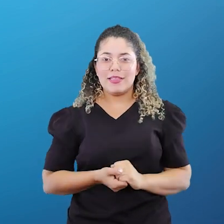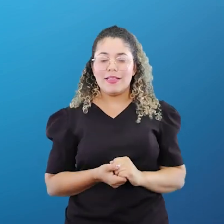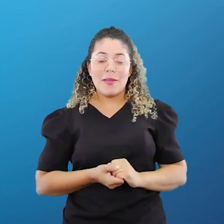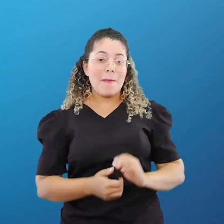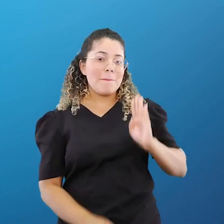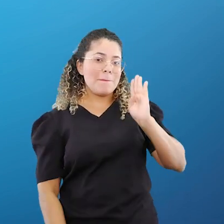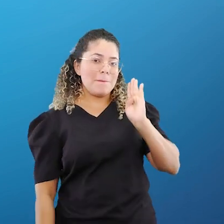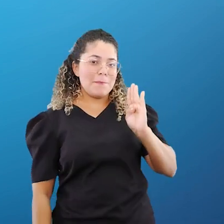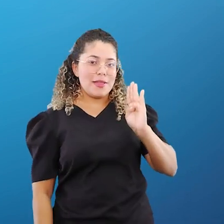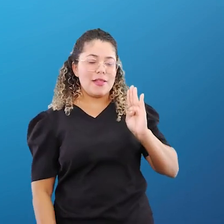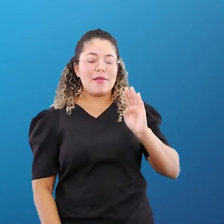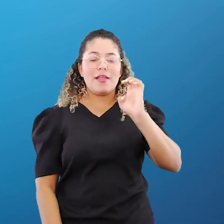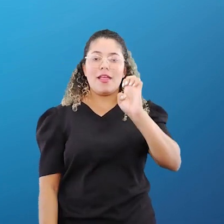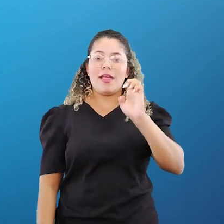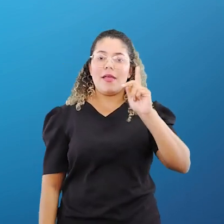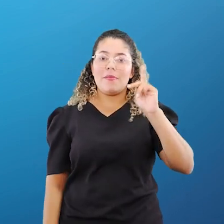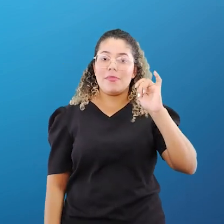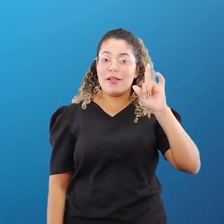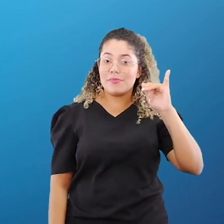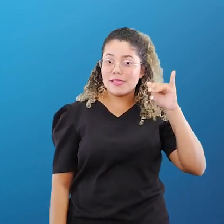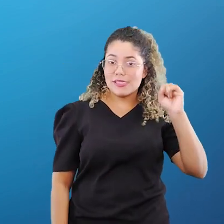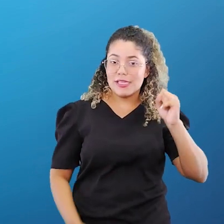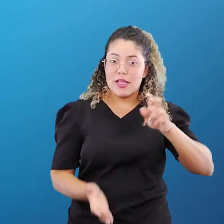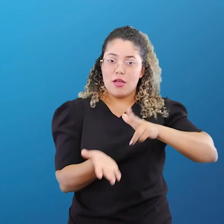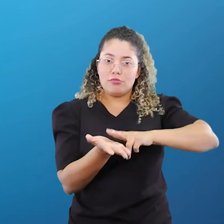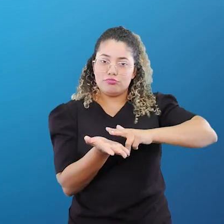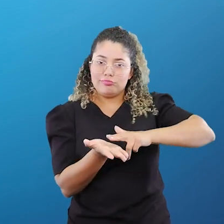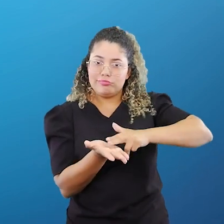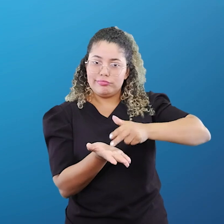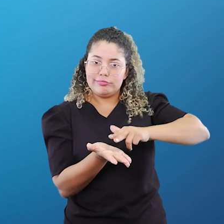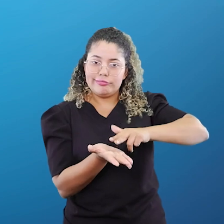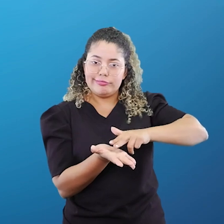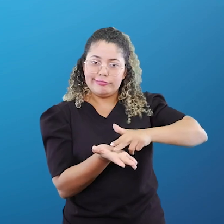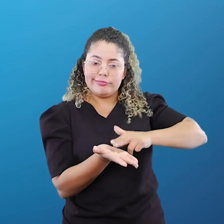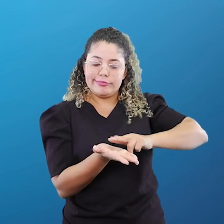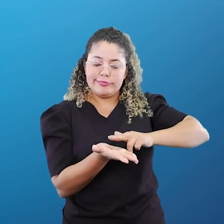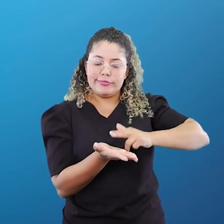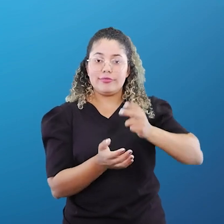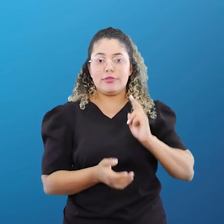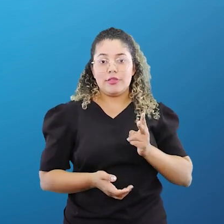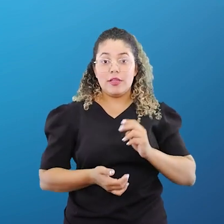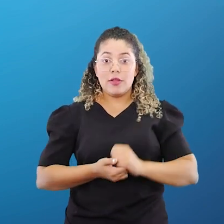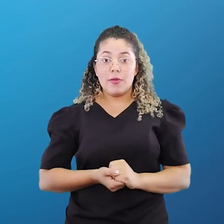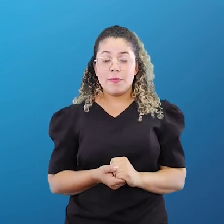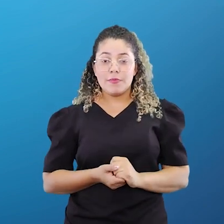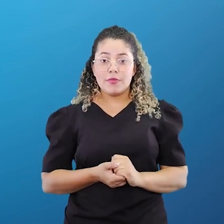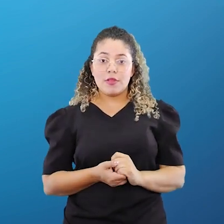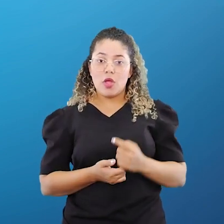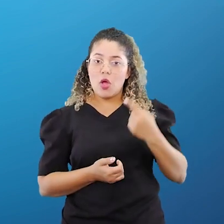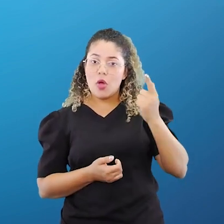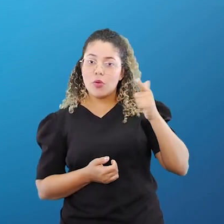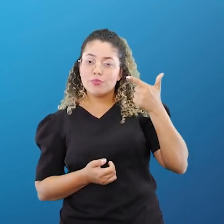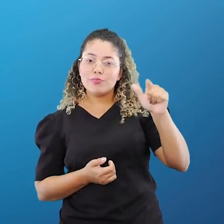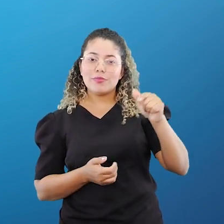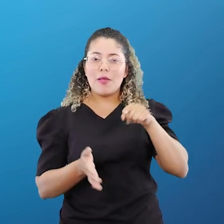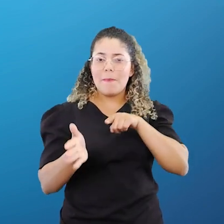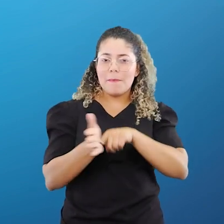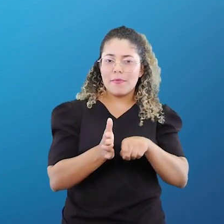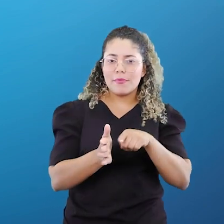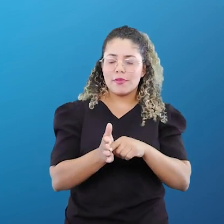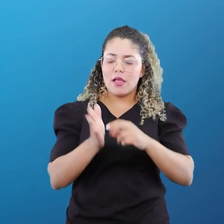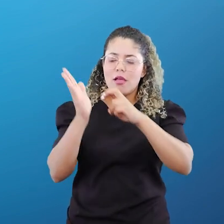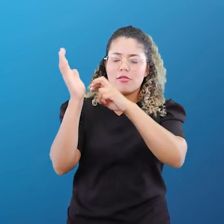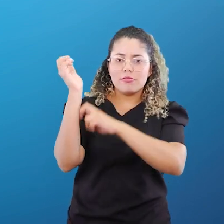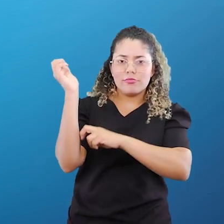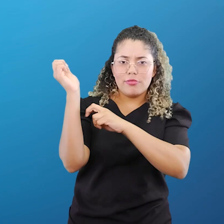Letra B, a epilepsia, né? Que causa as convulsões. Mais uma questão. Vasos que